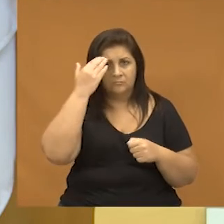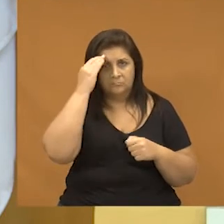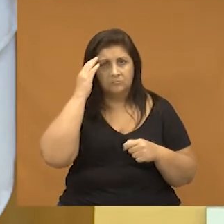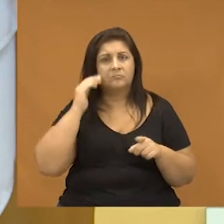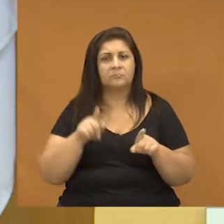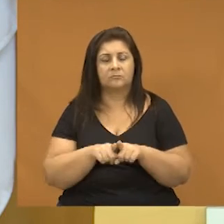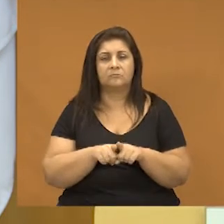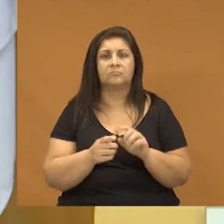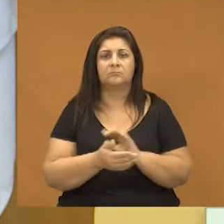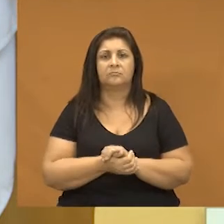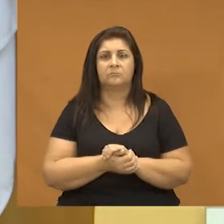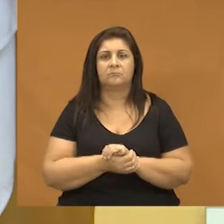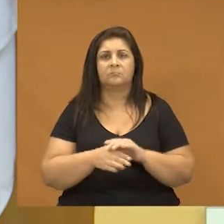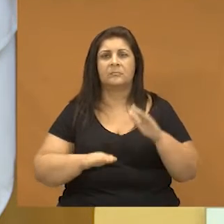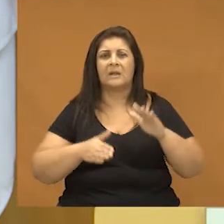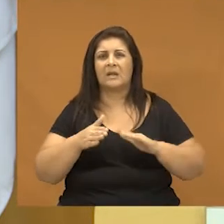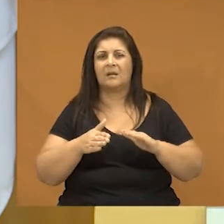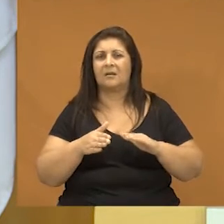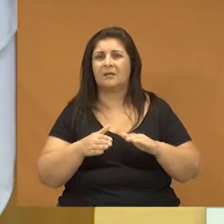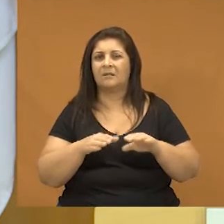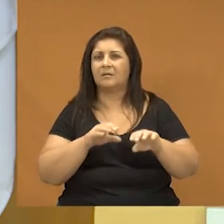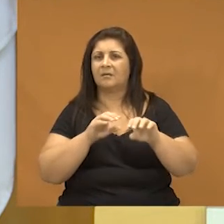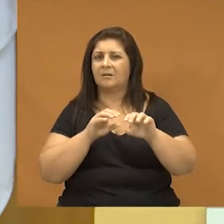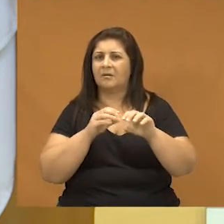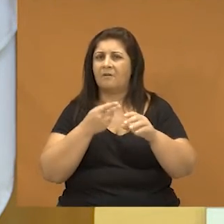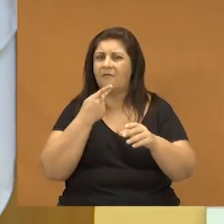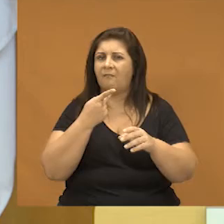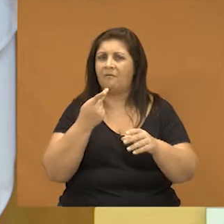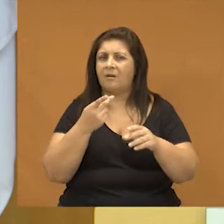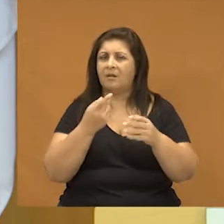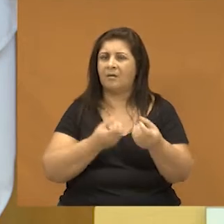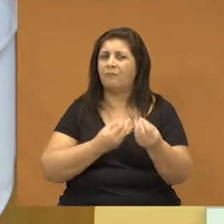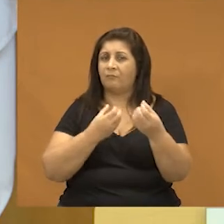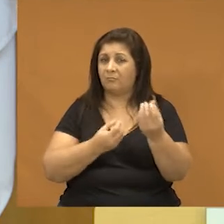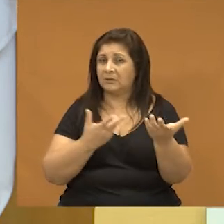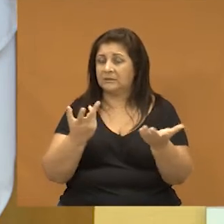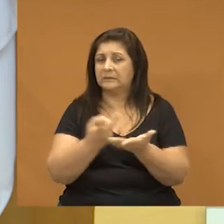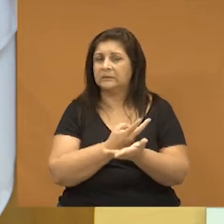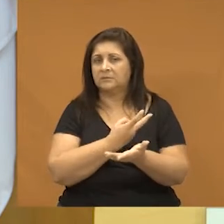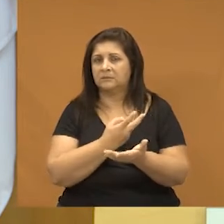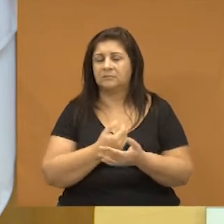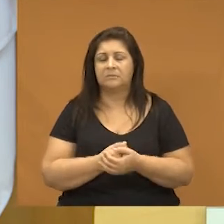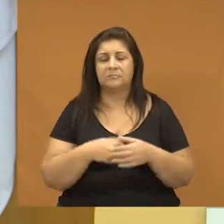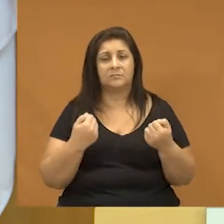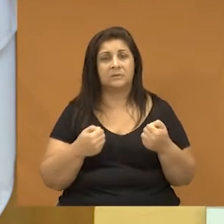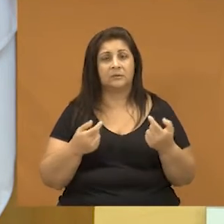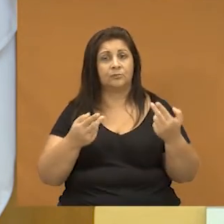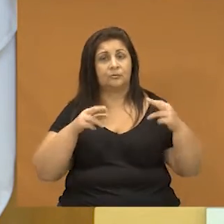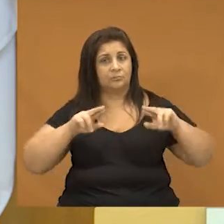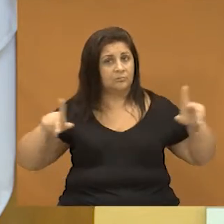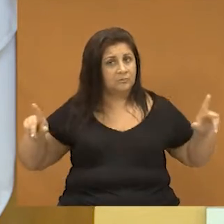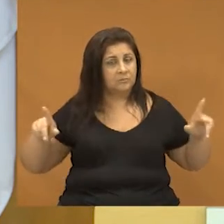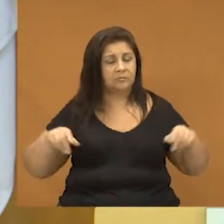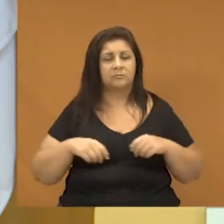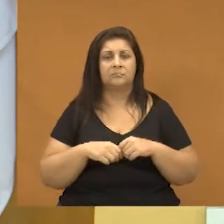gente passa aí informações equivocadas para a comunidade, e a gente tem que fazer o contrário, a gente tem